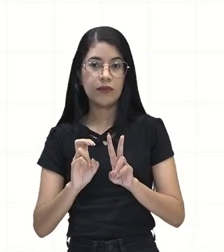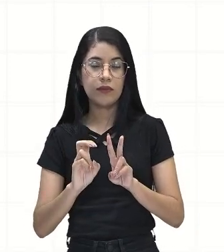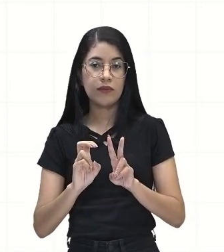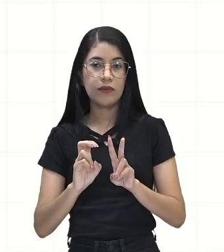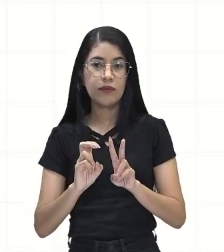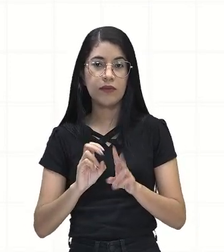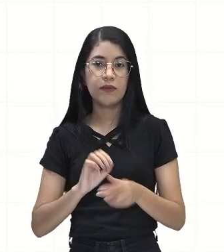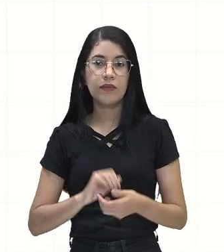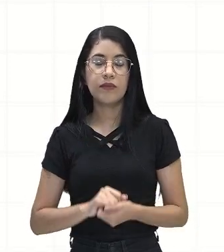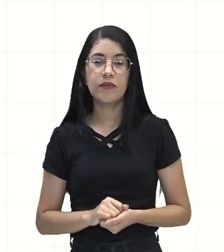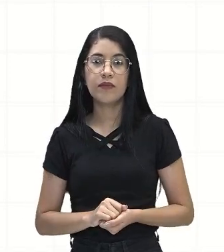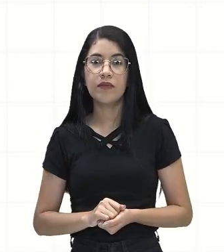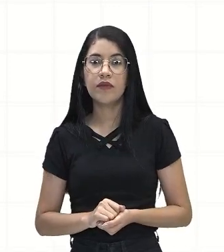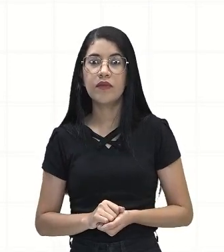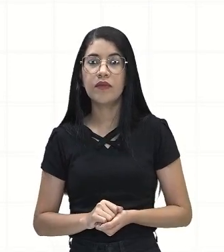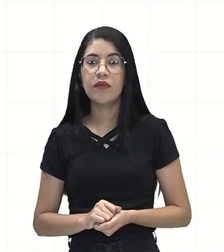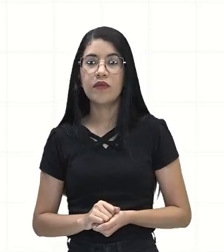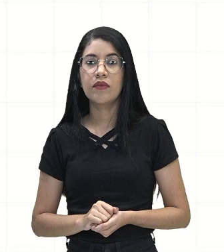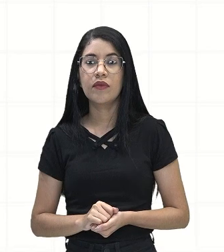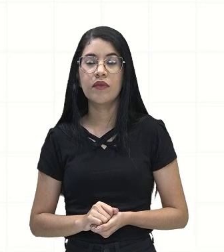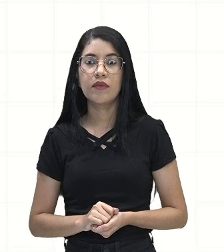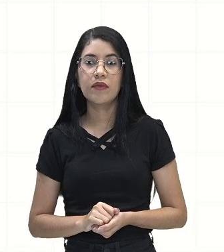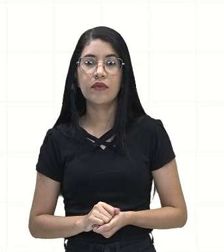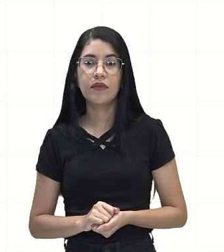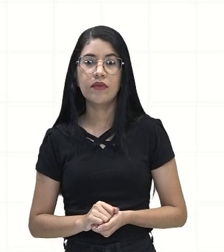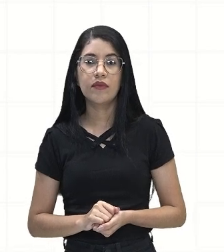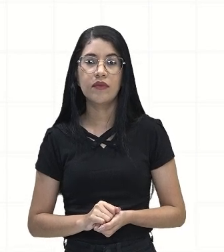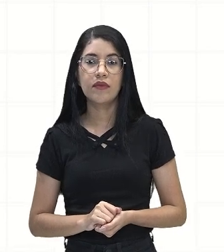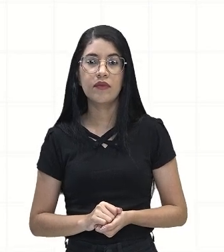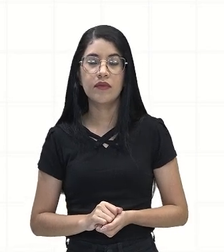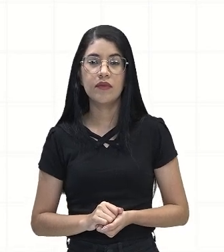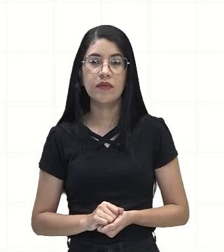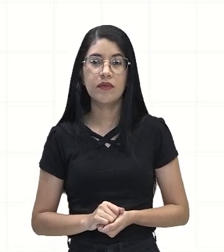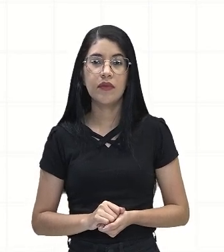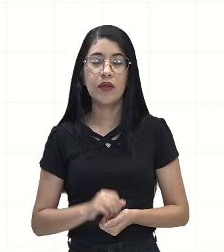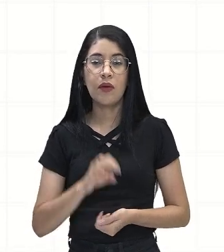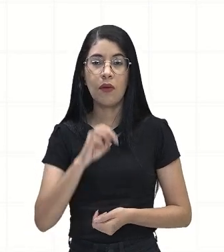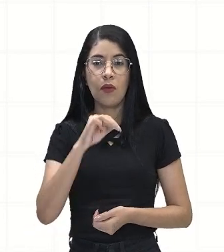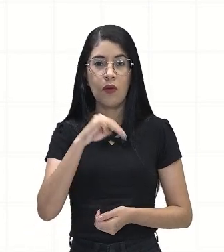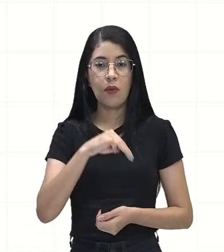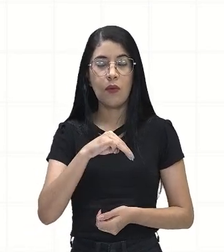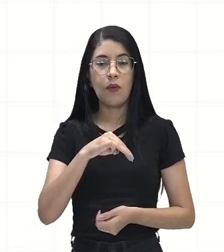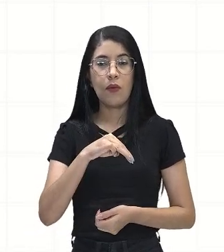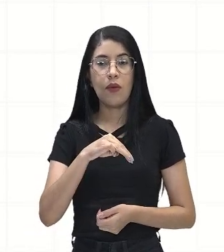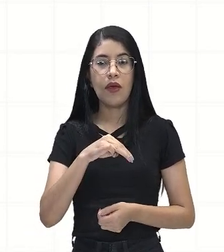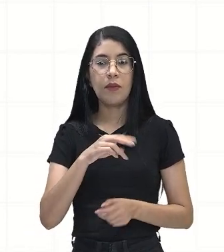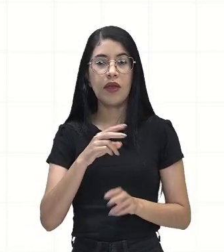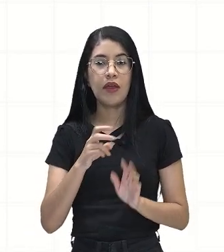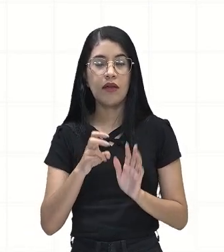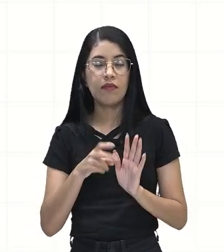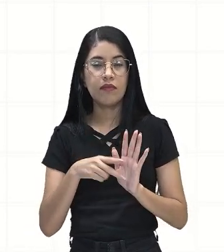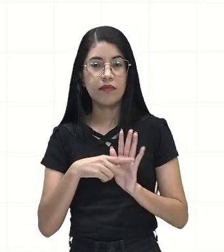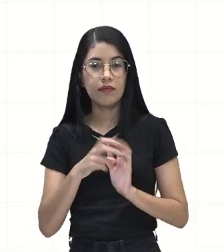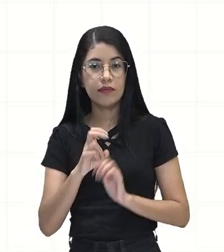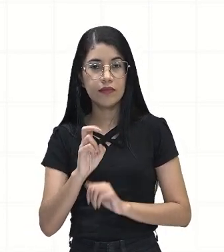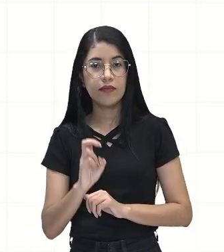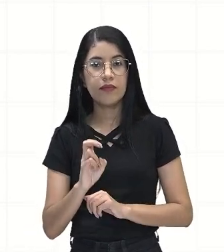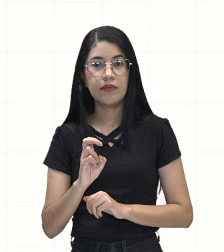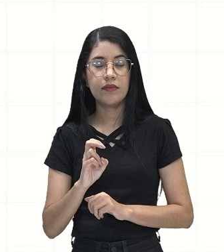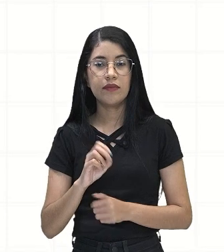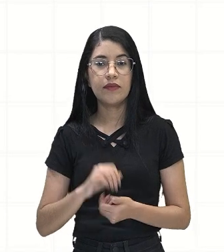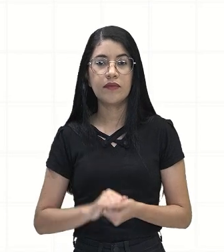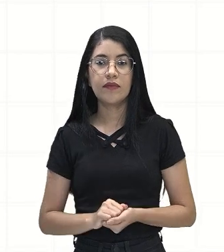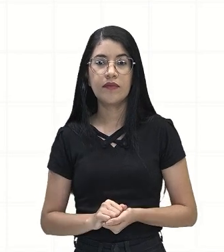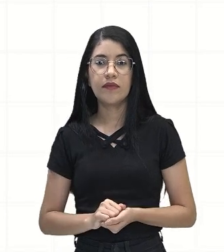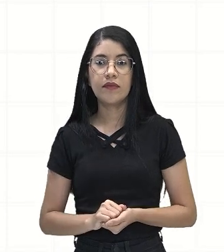todas essas medidas já foram determinadas, e o M aqui nós já sabemos que vale 5, tá bom? O